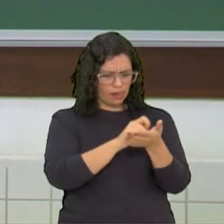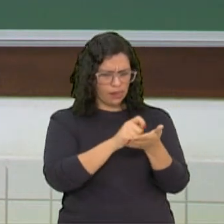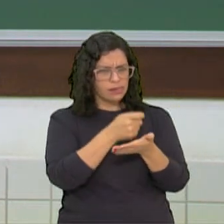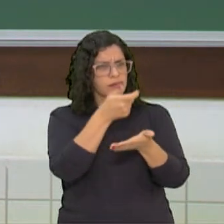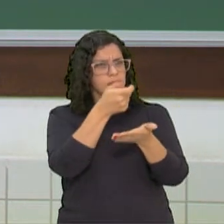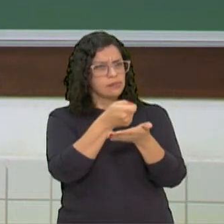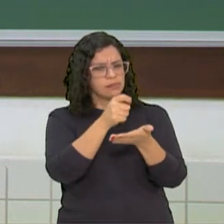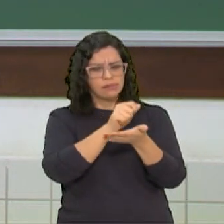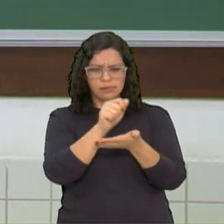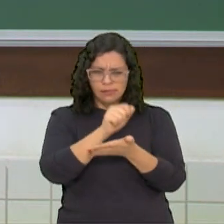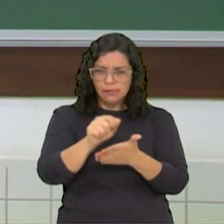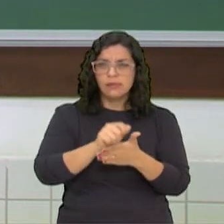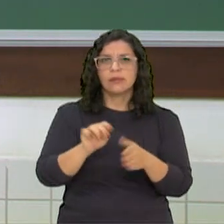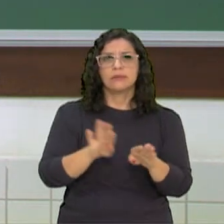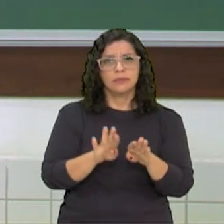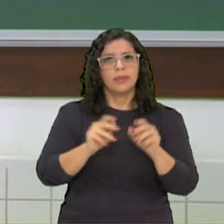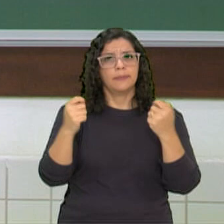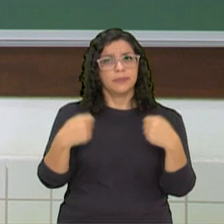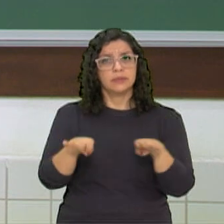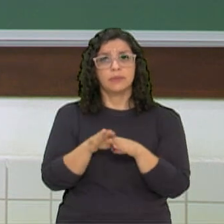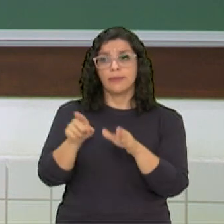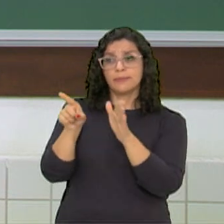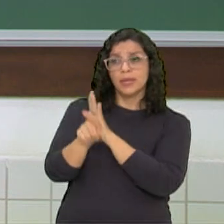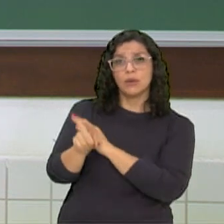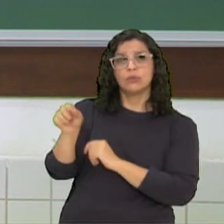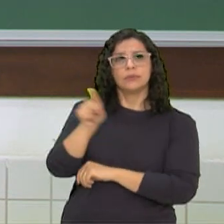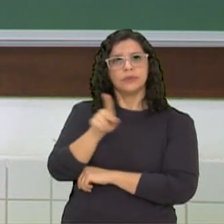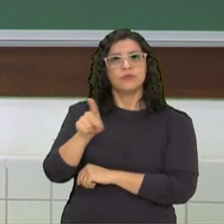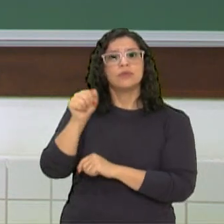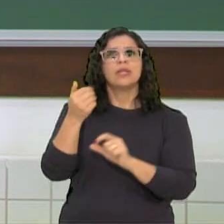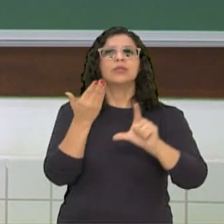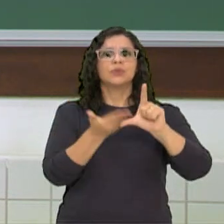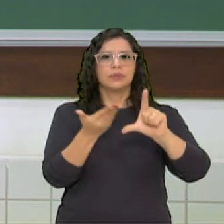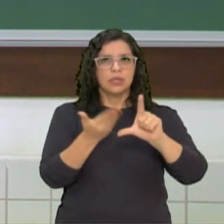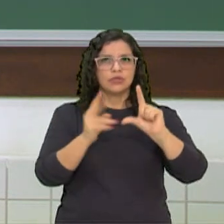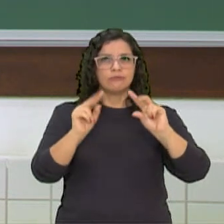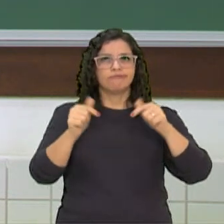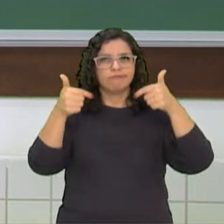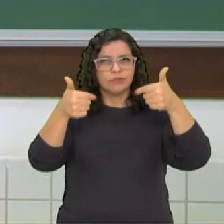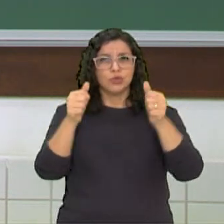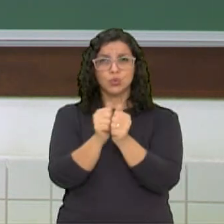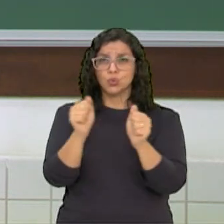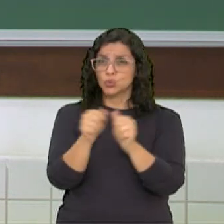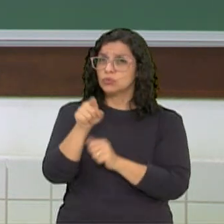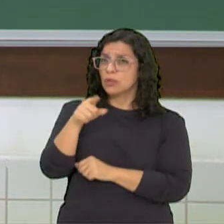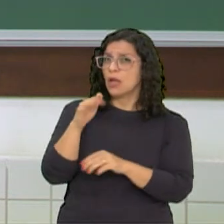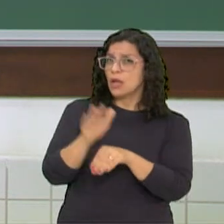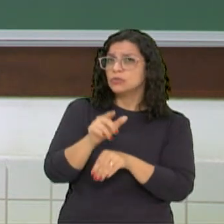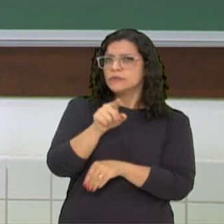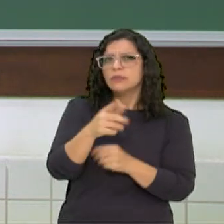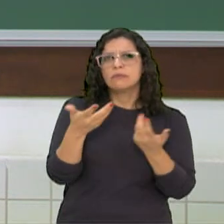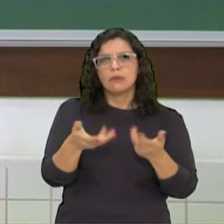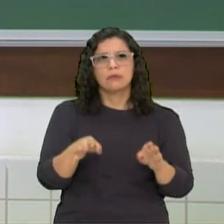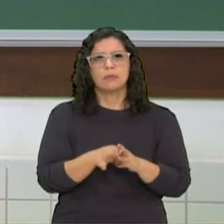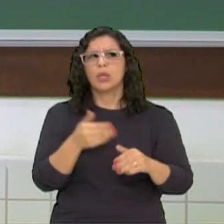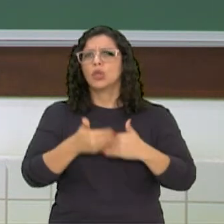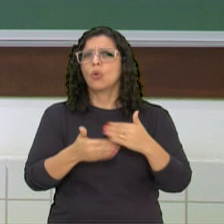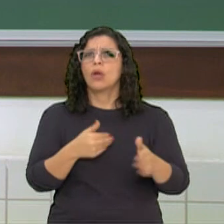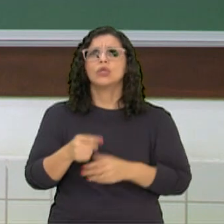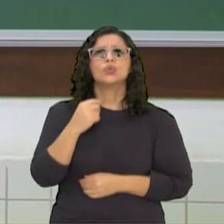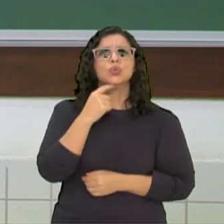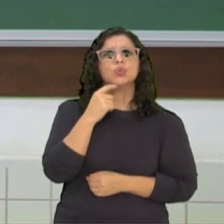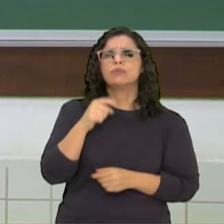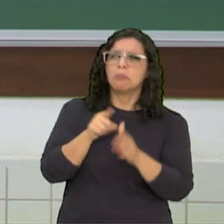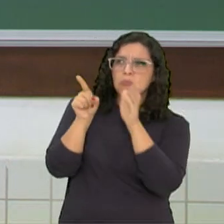anotar. É importante que você faça anotações, consulte o teu professor lá no Google Classroom, né? Ele está disposto a te ajudar em qualquer dúvida